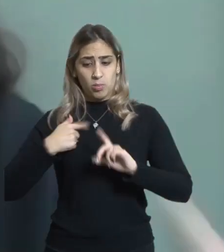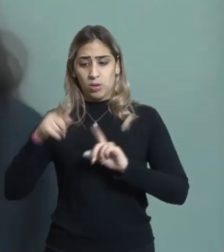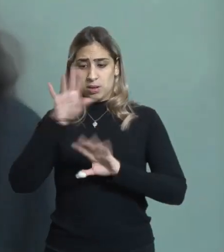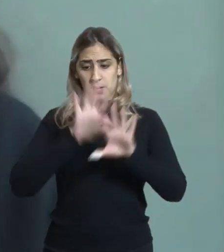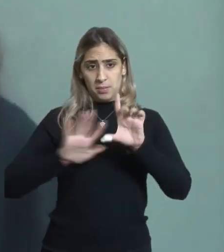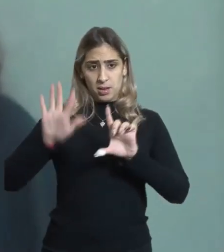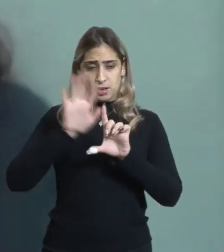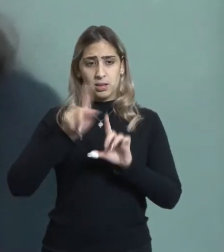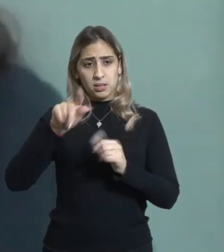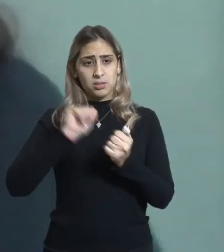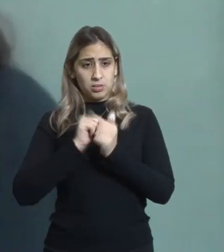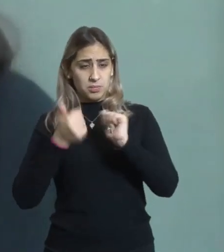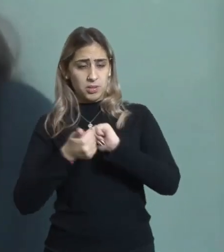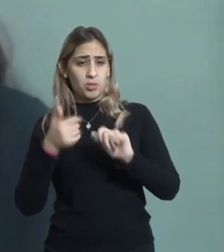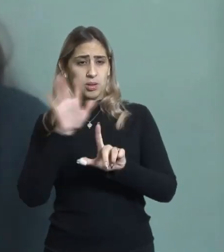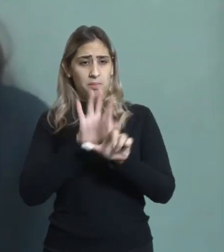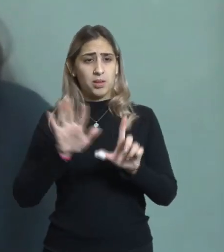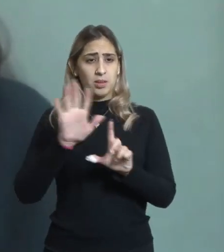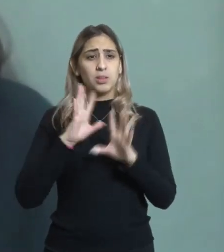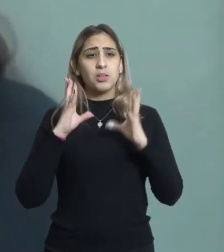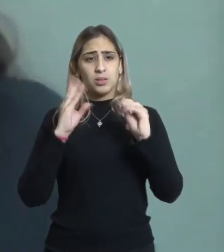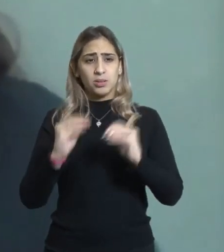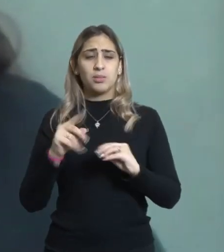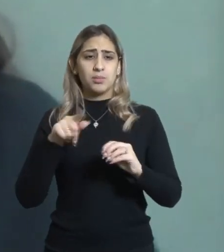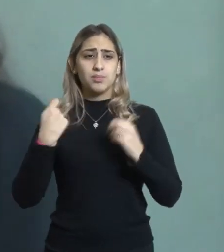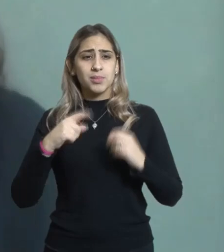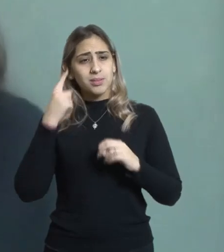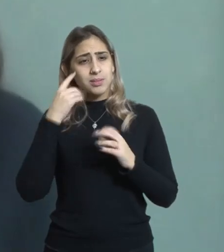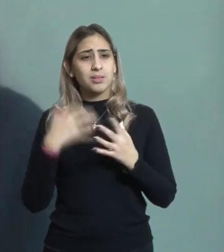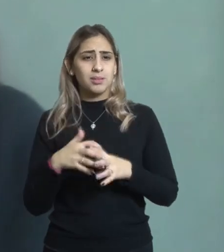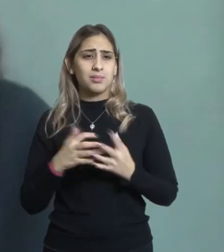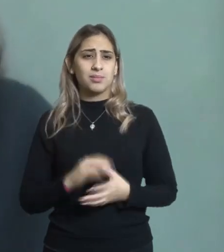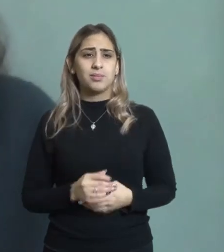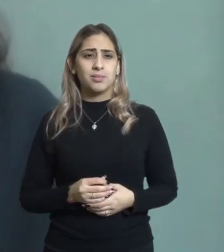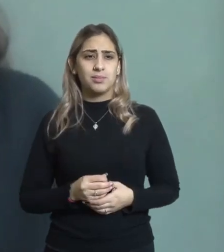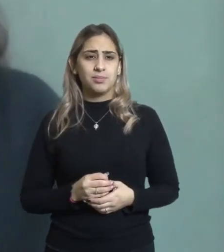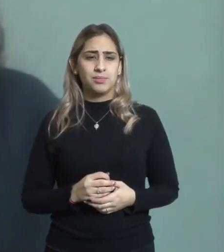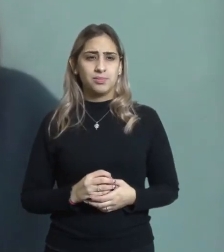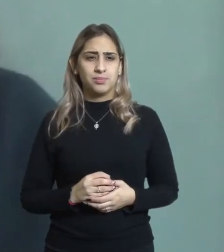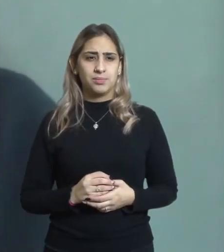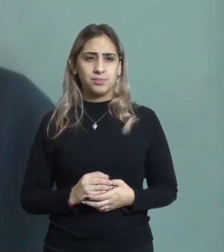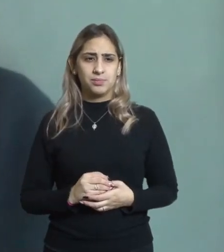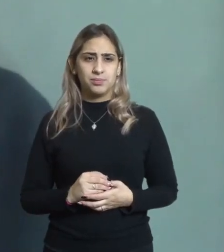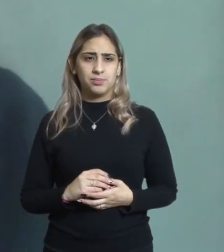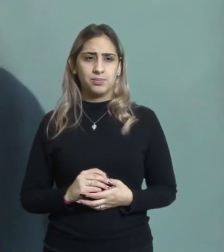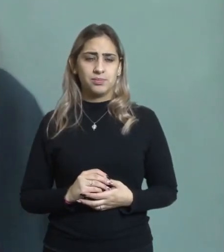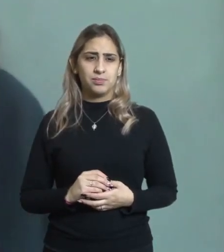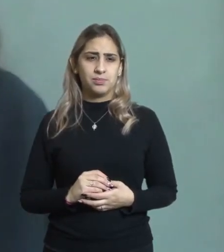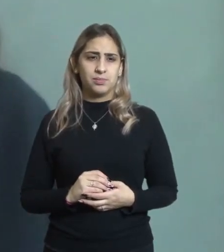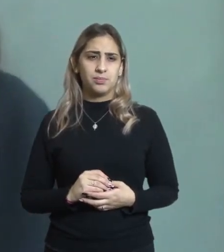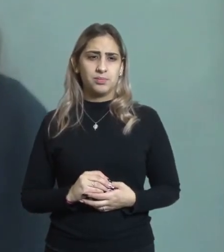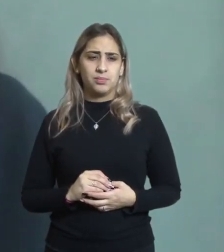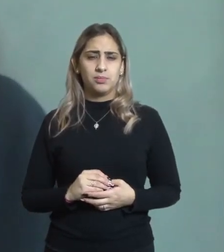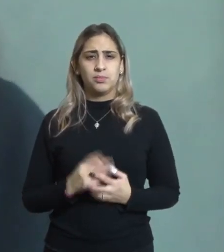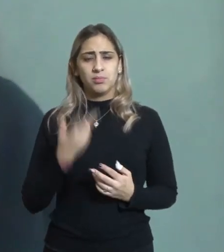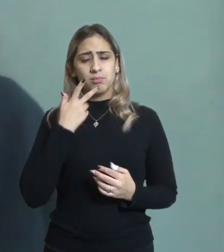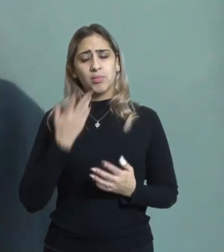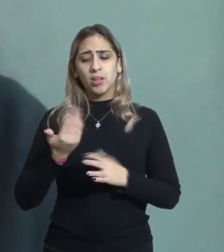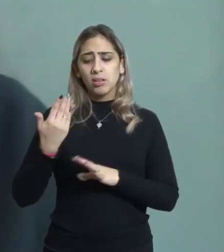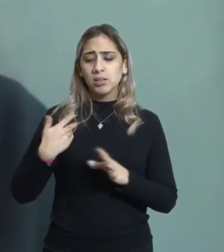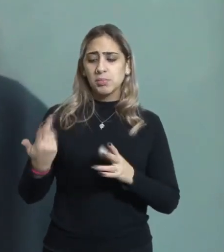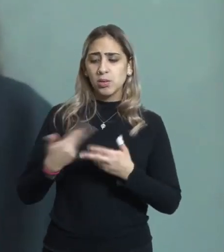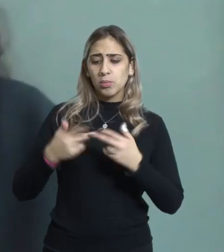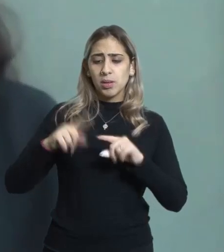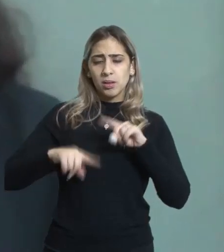imagem, dessa adaptação da imagem. Então, tudo isso tem que ser pensado, colegas. Bom, antecipação dos materiais de